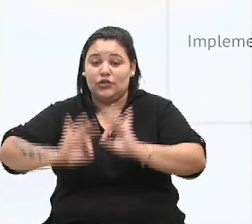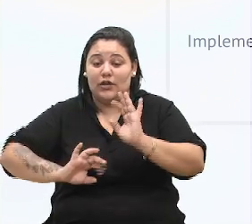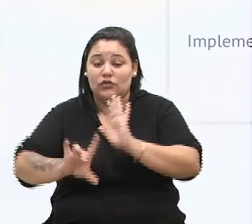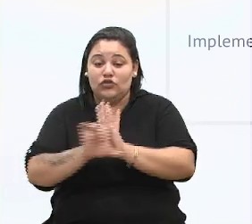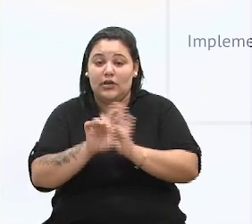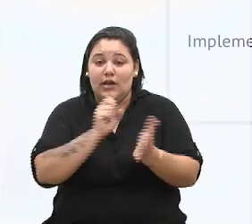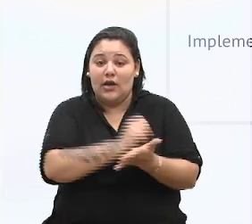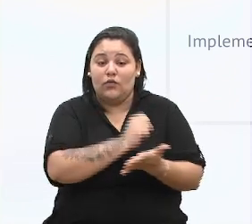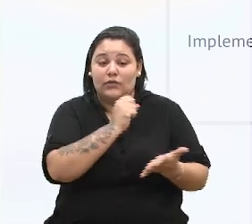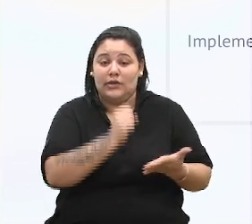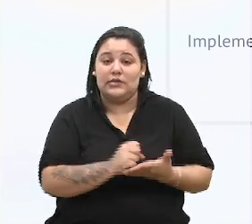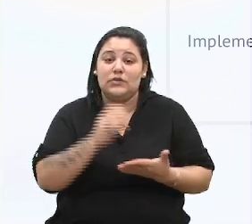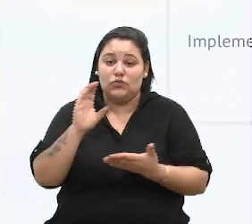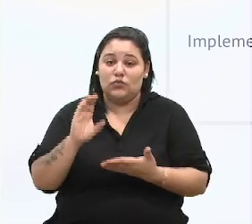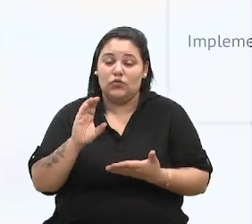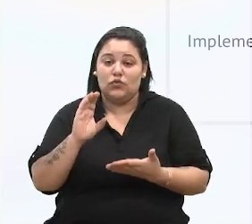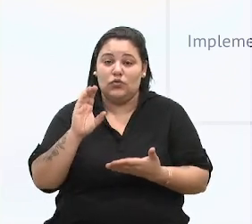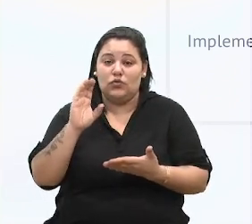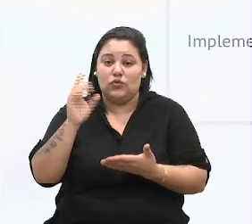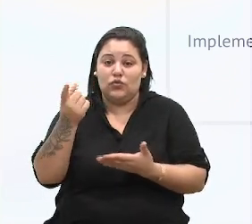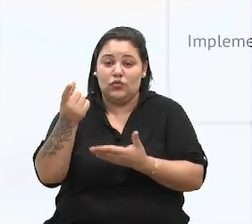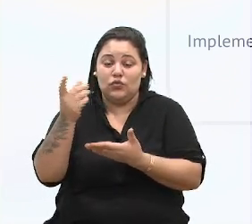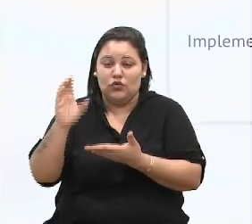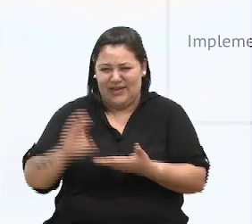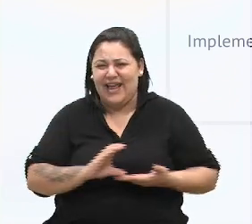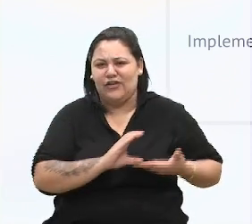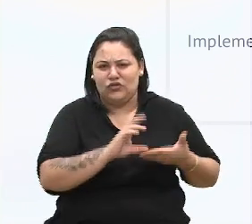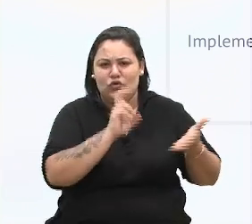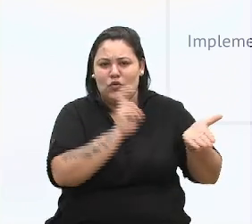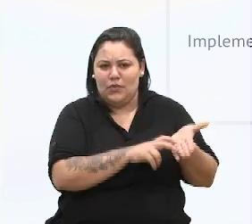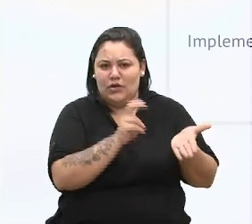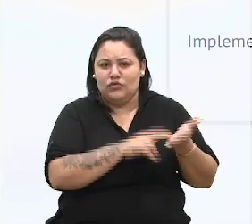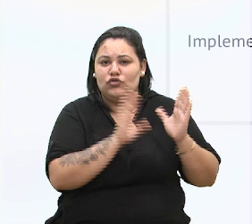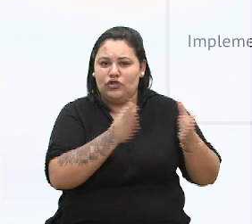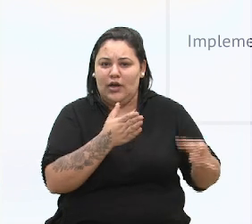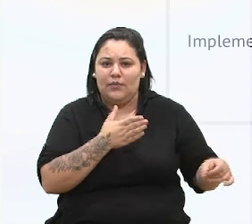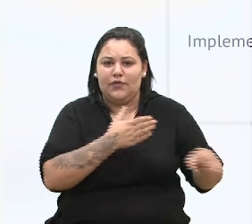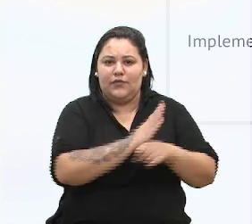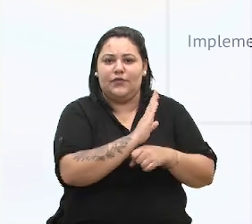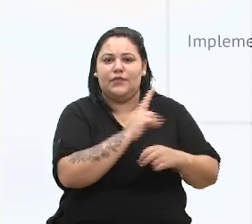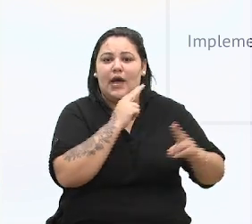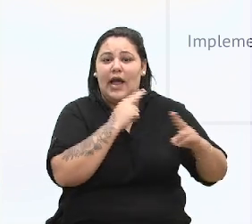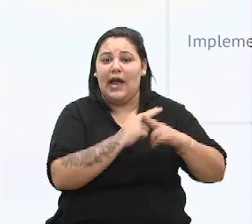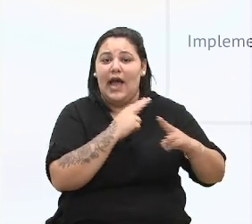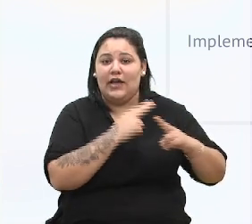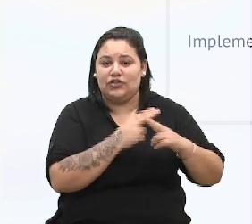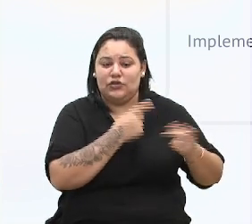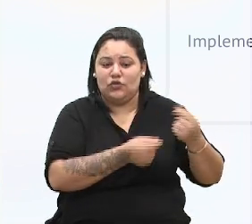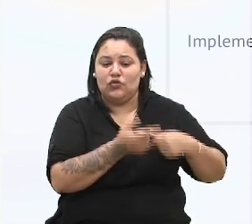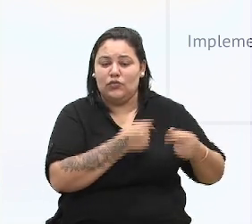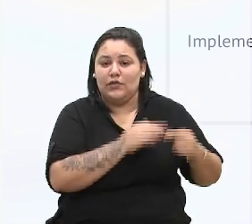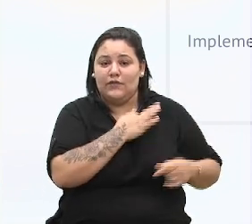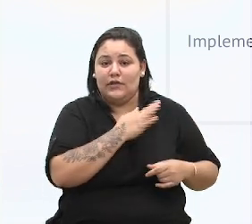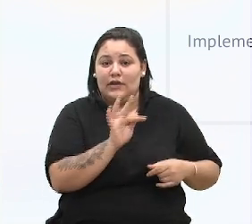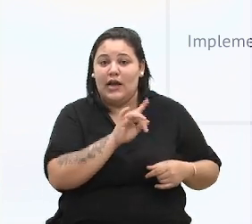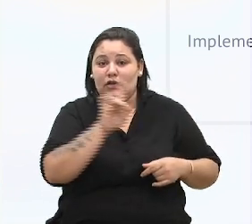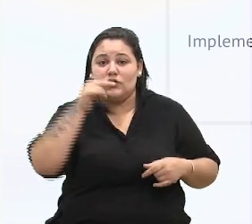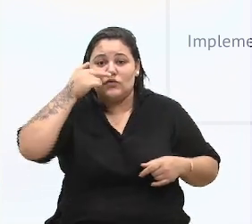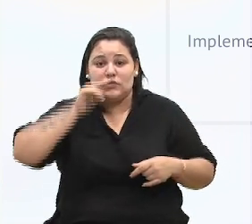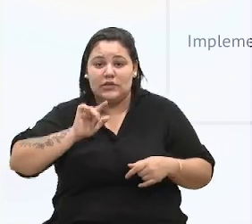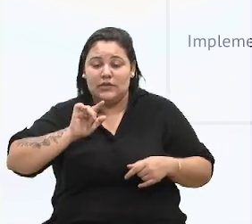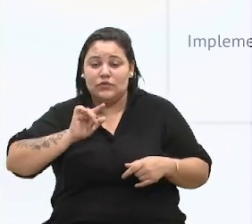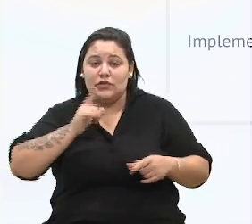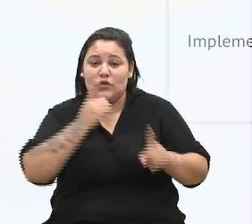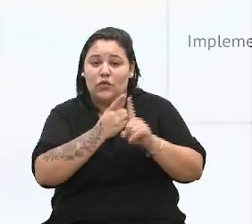do crédito, que isso, né, já está aprovando o projeto, vai para a Caixa Econômica Federal e aí a gente consegue viabilizar os